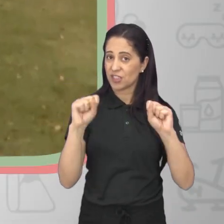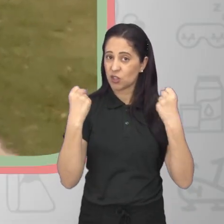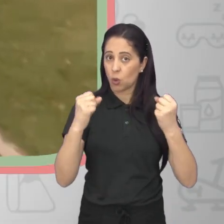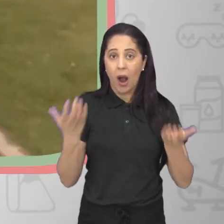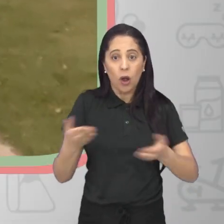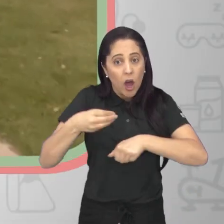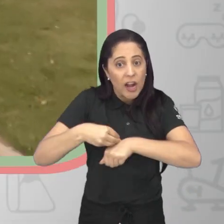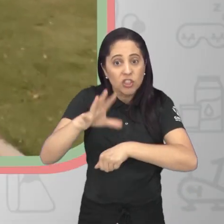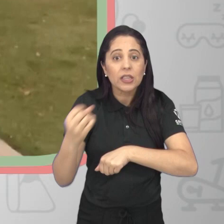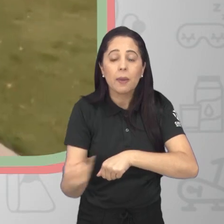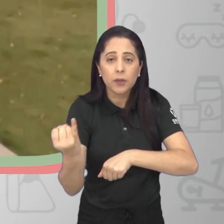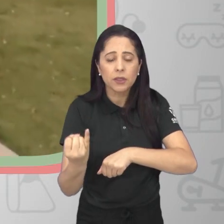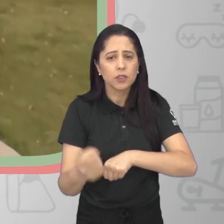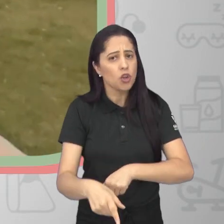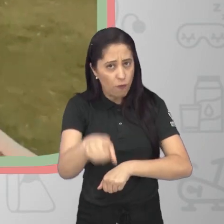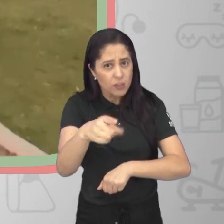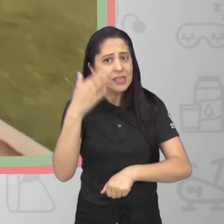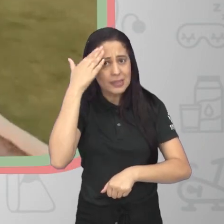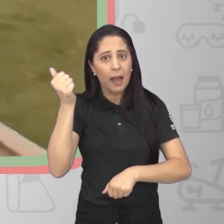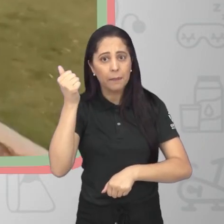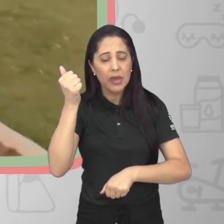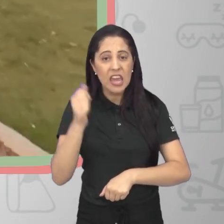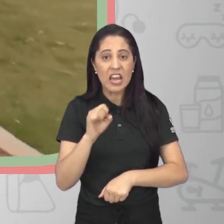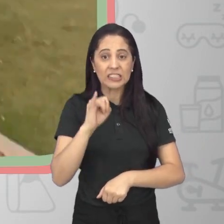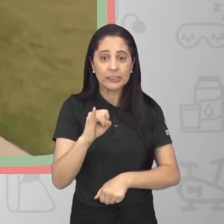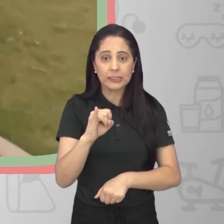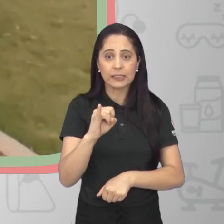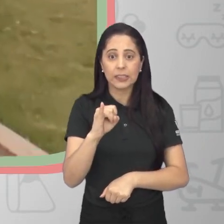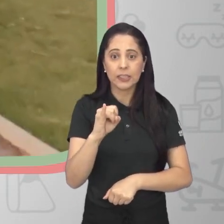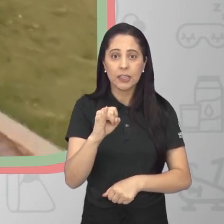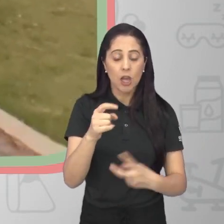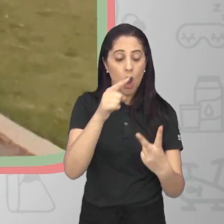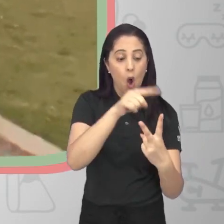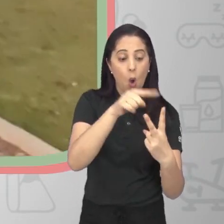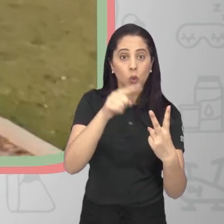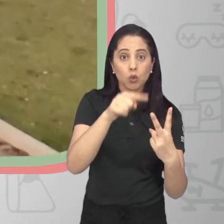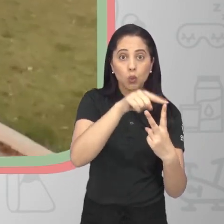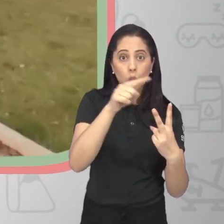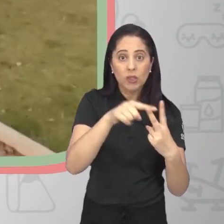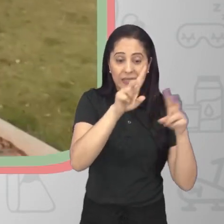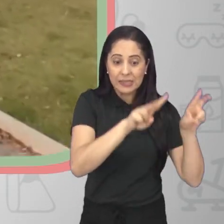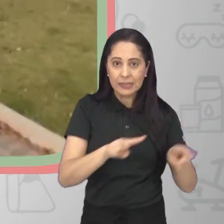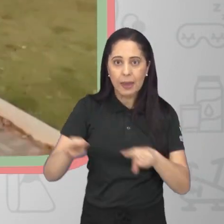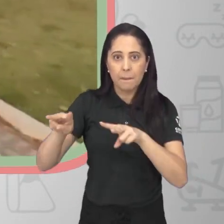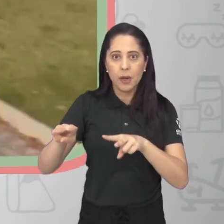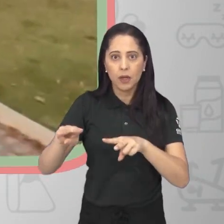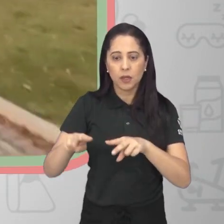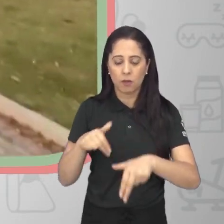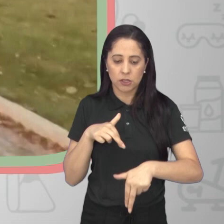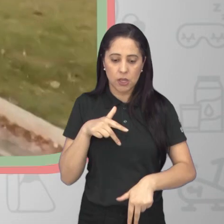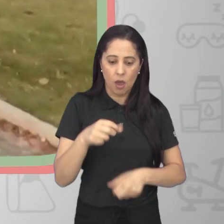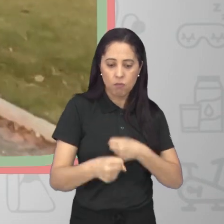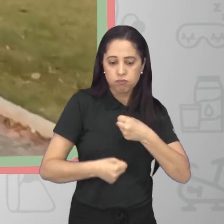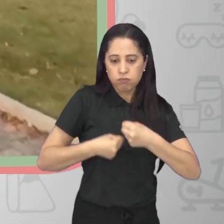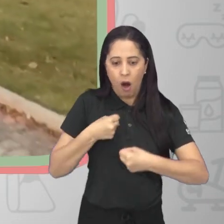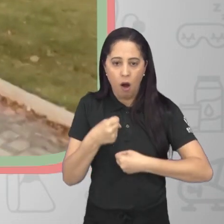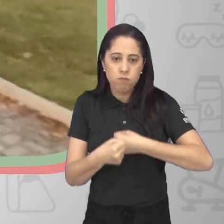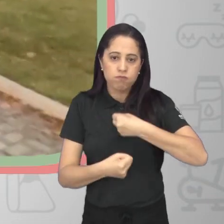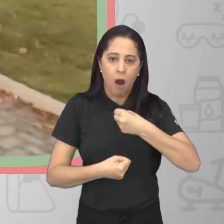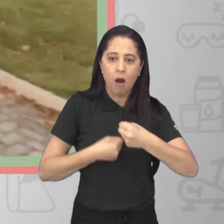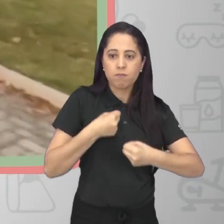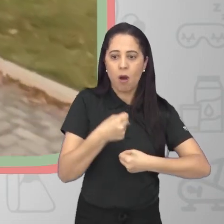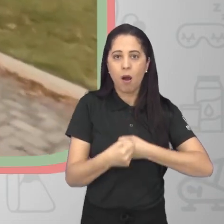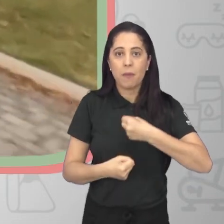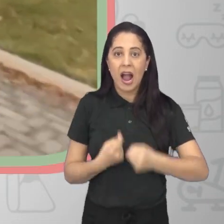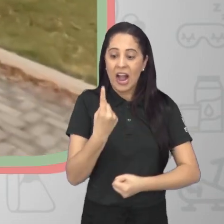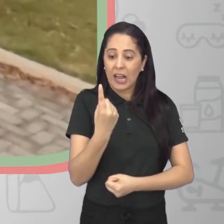super importante. Você sabia que se você praticar caminhada 2 vezes por semana, você já baixa em mais de 14% o